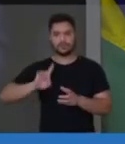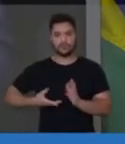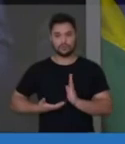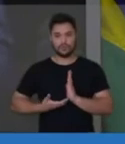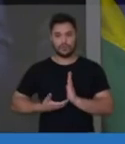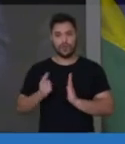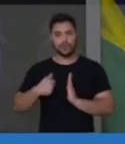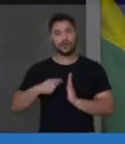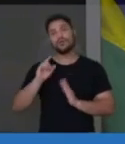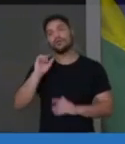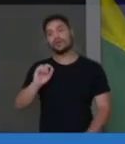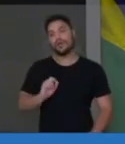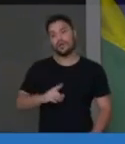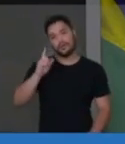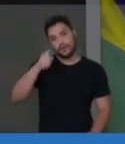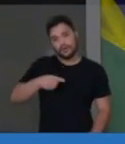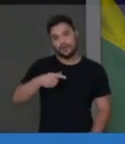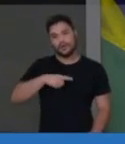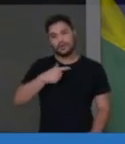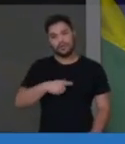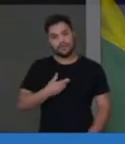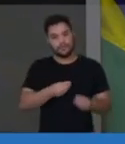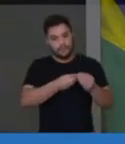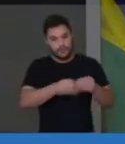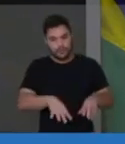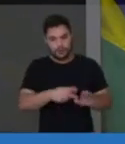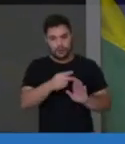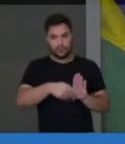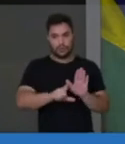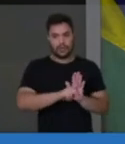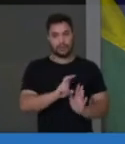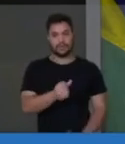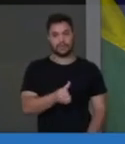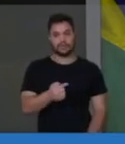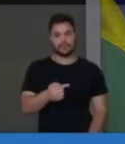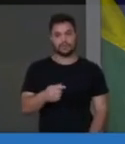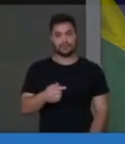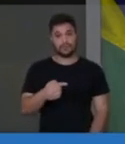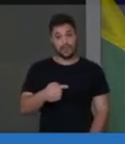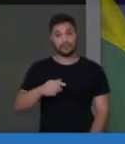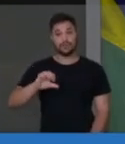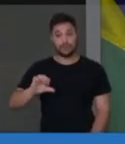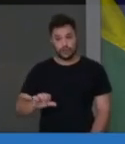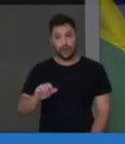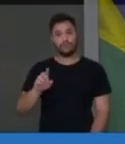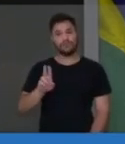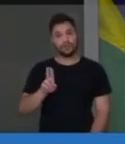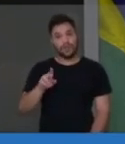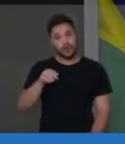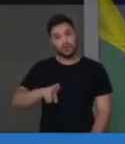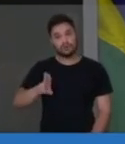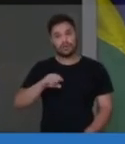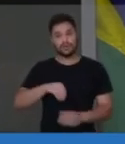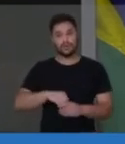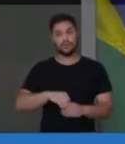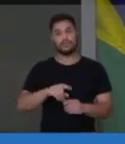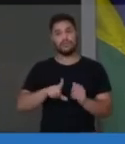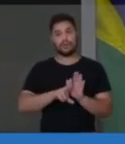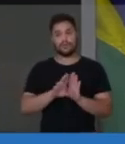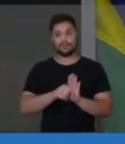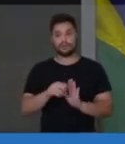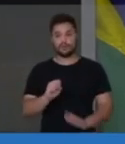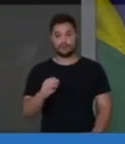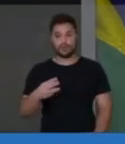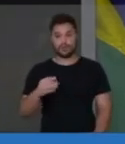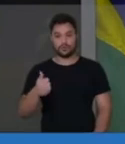a declaração de prejudicialidade do PL 6579, adotando-se o projeto de lei 583 de